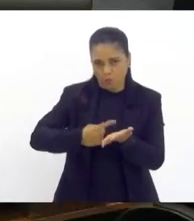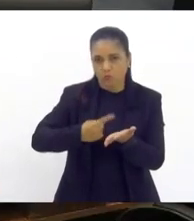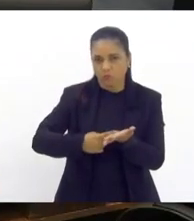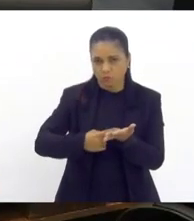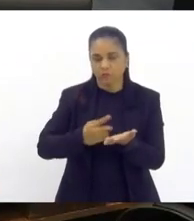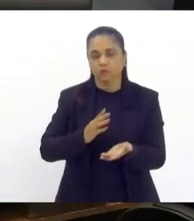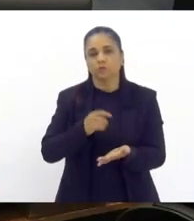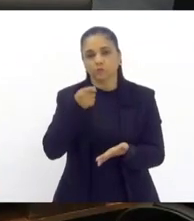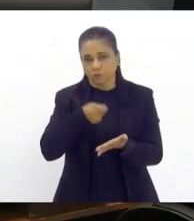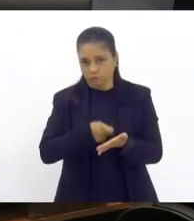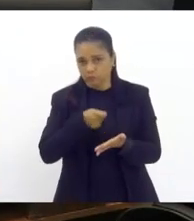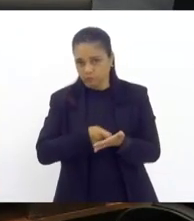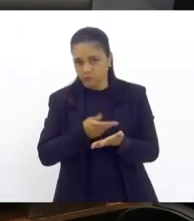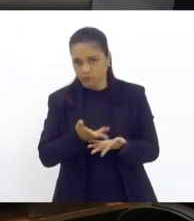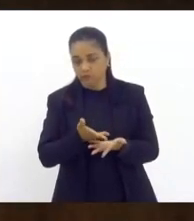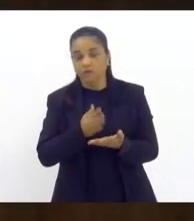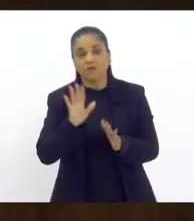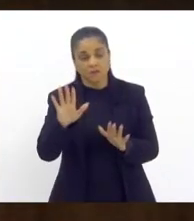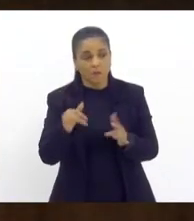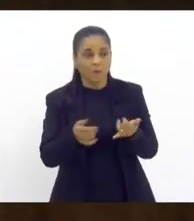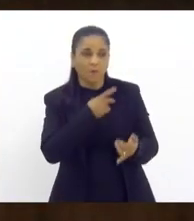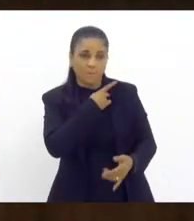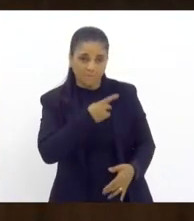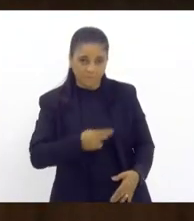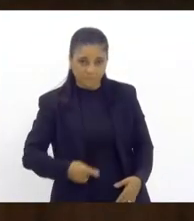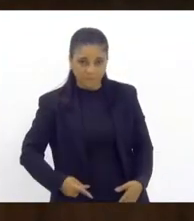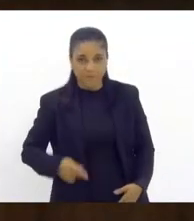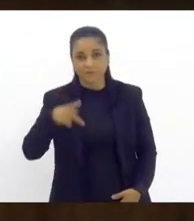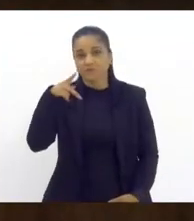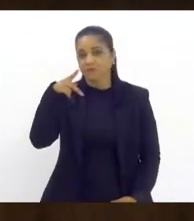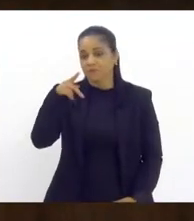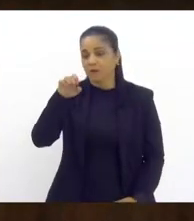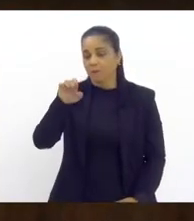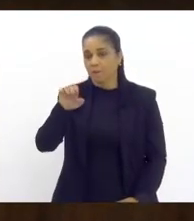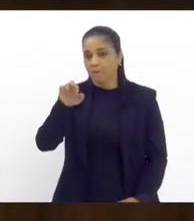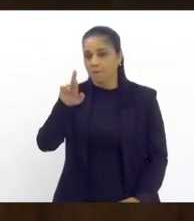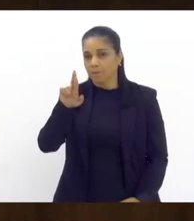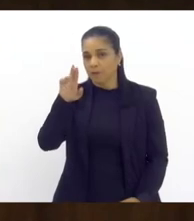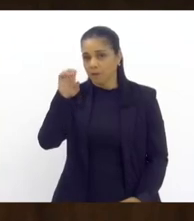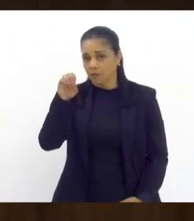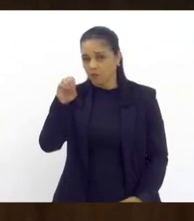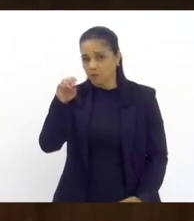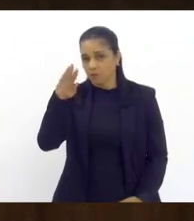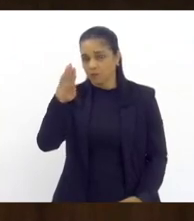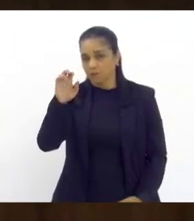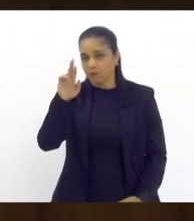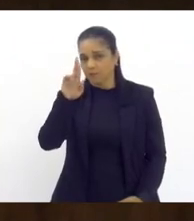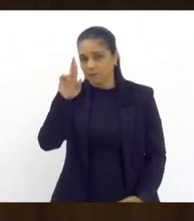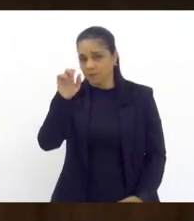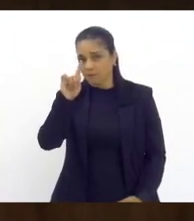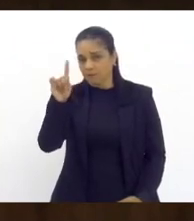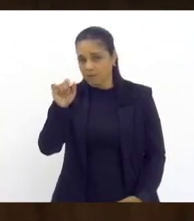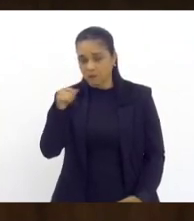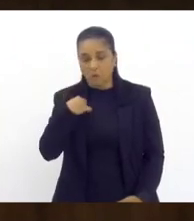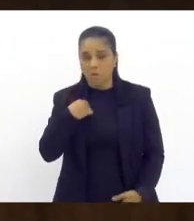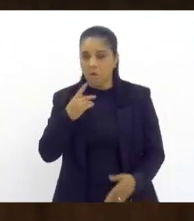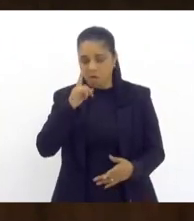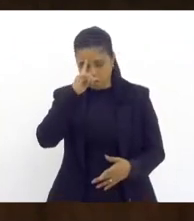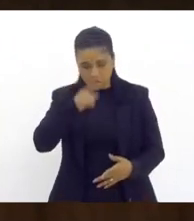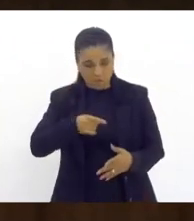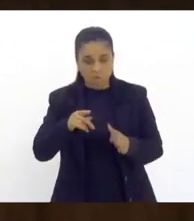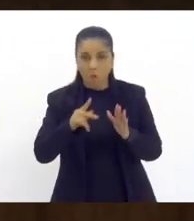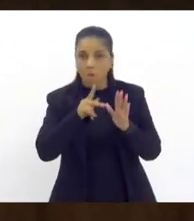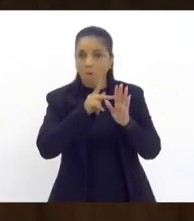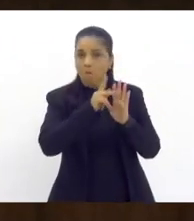Mas, presidente, presidente Pedro Brazão, eu não estou demandando botar meu projeto em